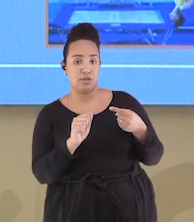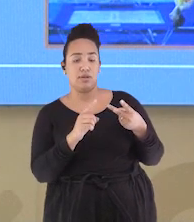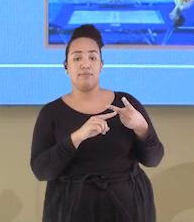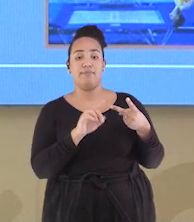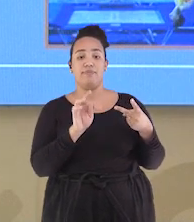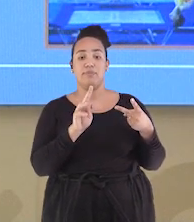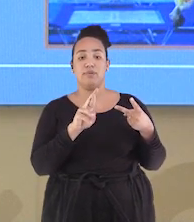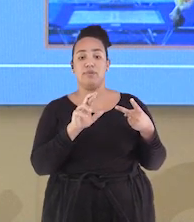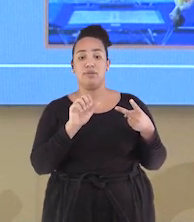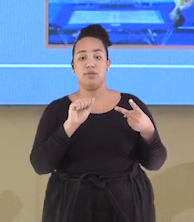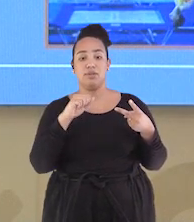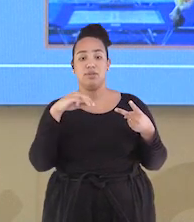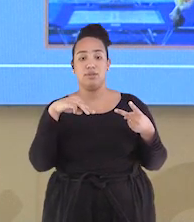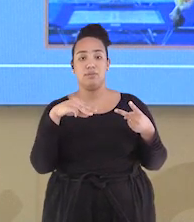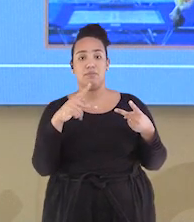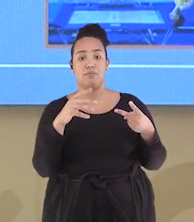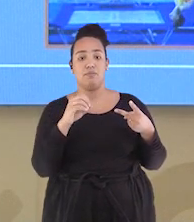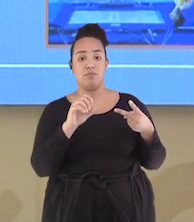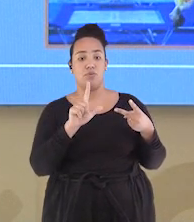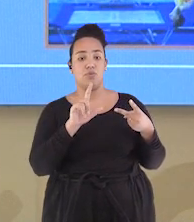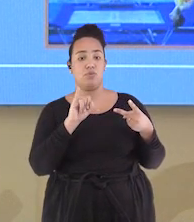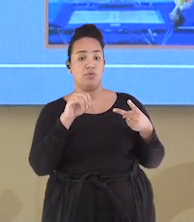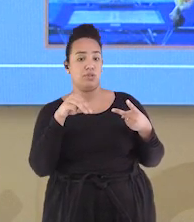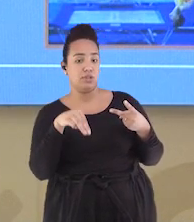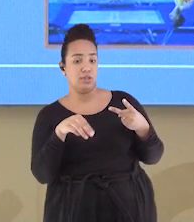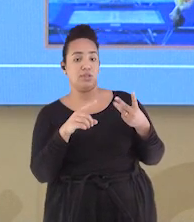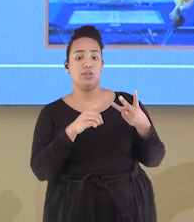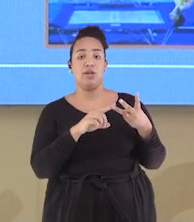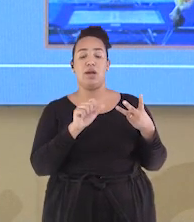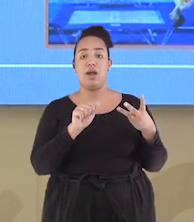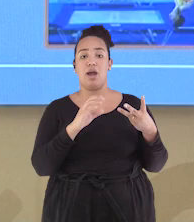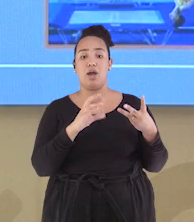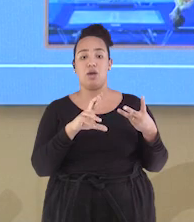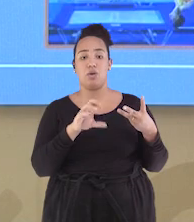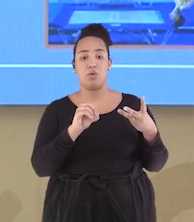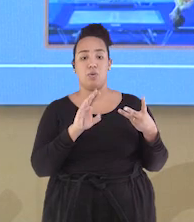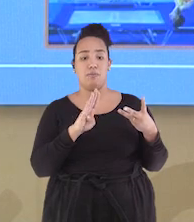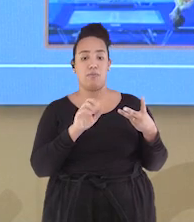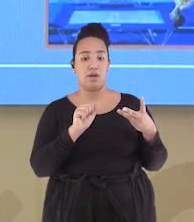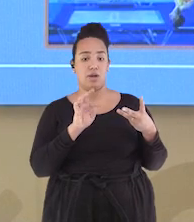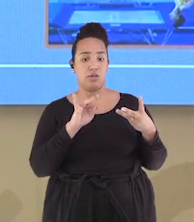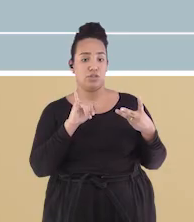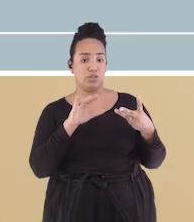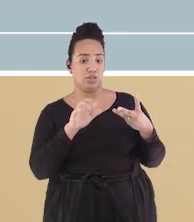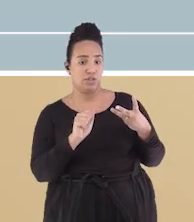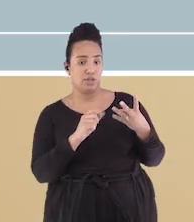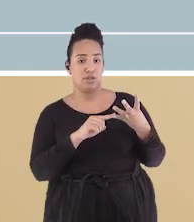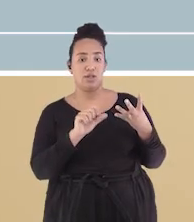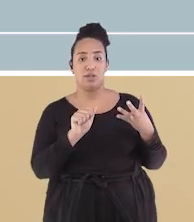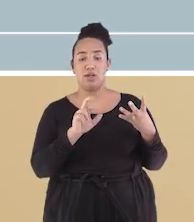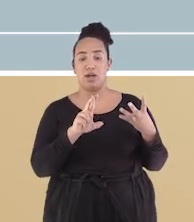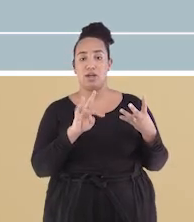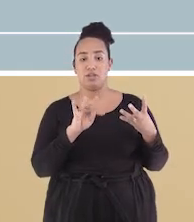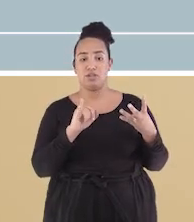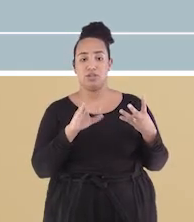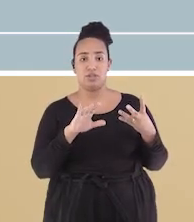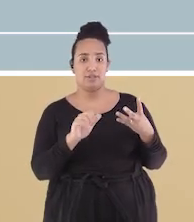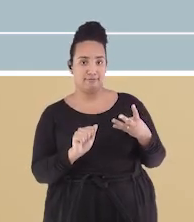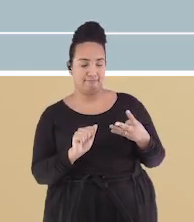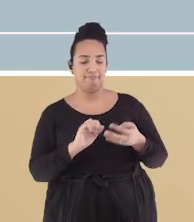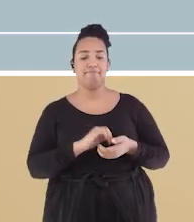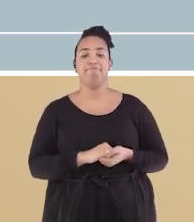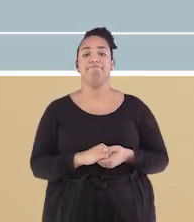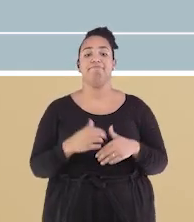ginástica acrobática e a ginástica artística. Partiu entender um pouco de cada? A ginástica artística